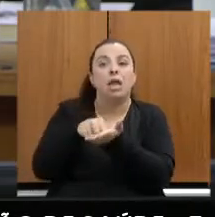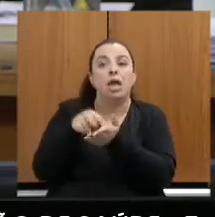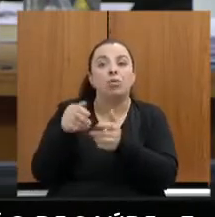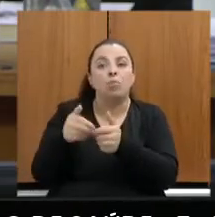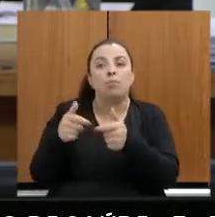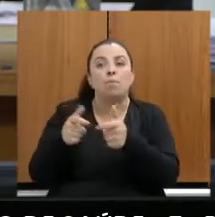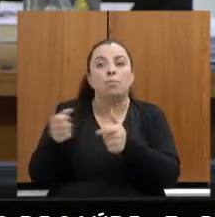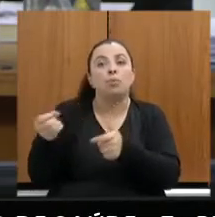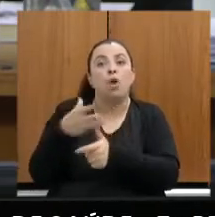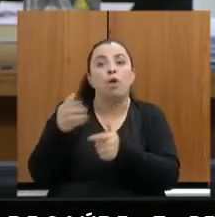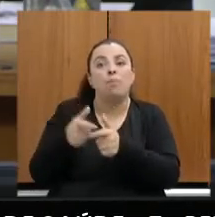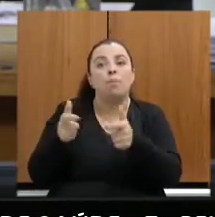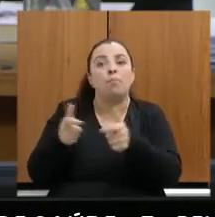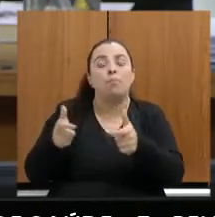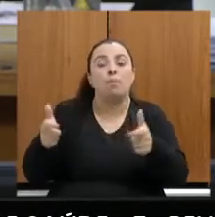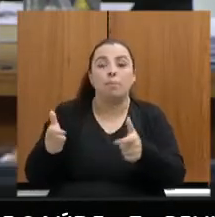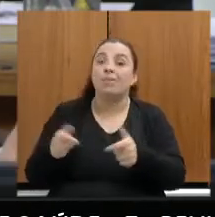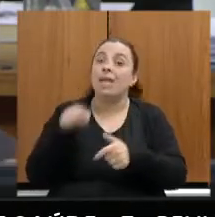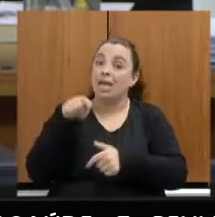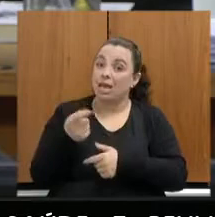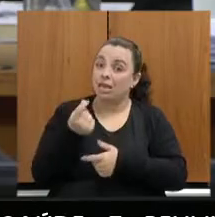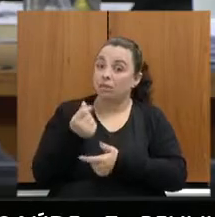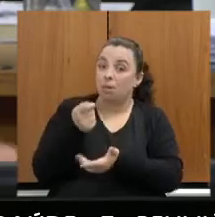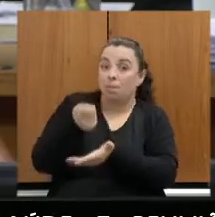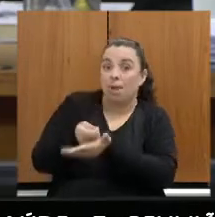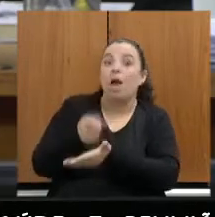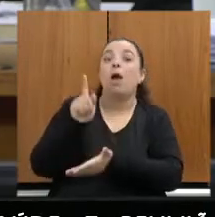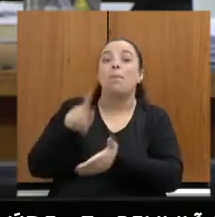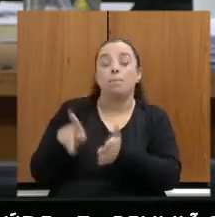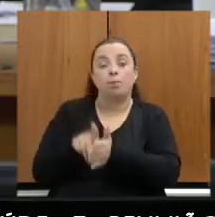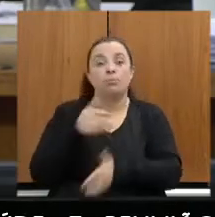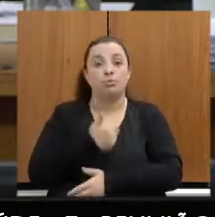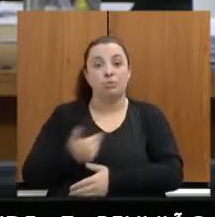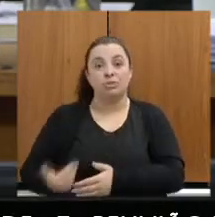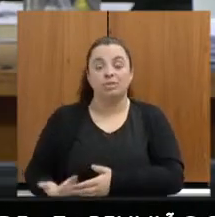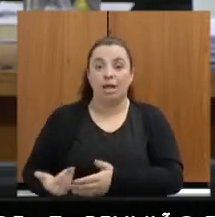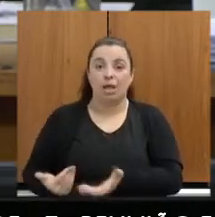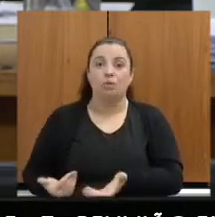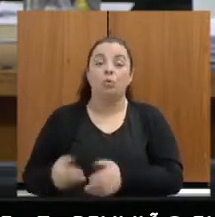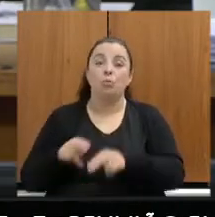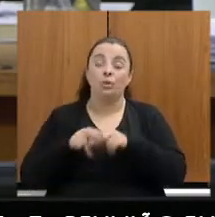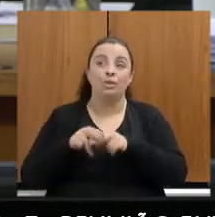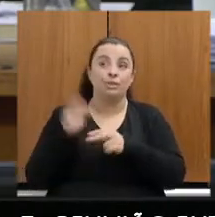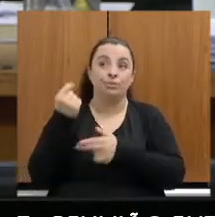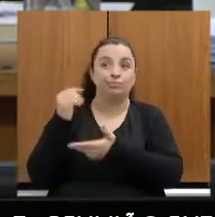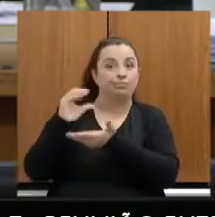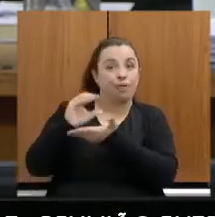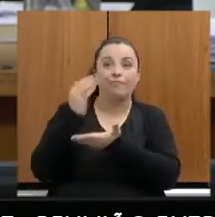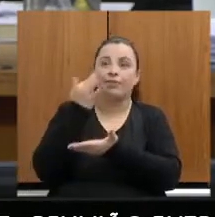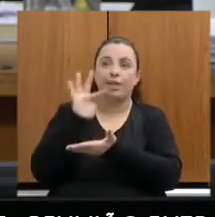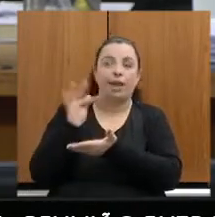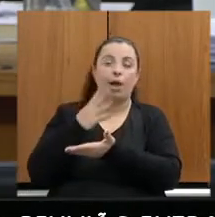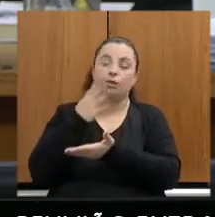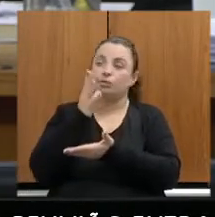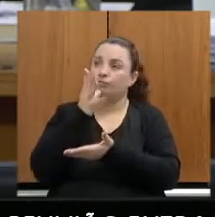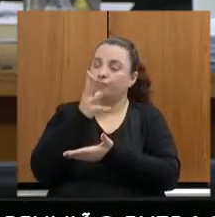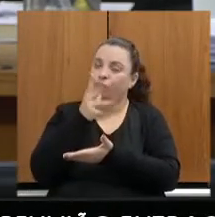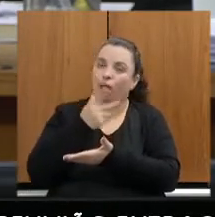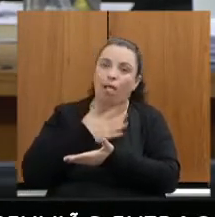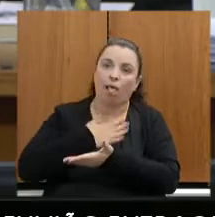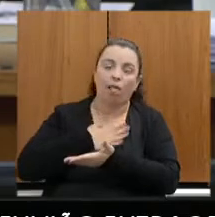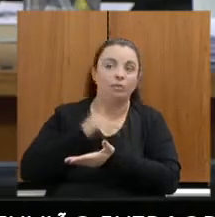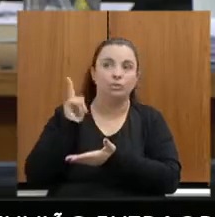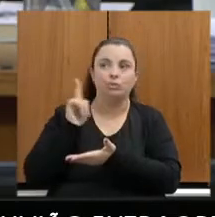financiamento é tudo do Estado porque as habilitações federais estão lentas não estão saindo então a gente vai interiorizando